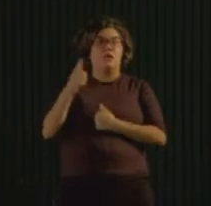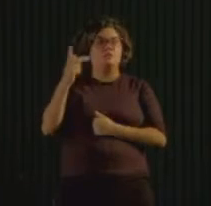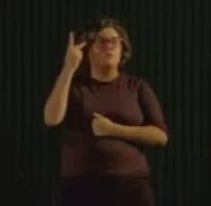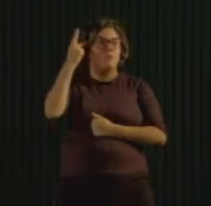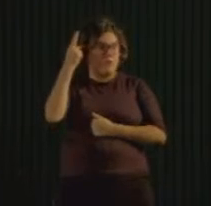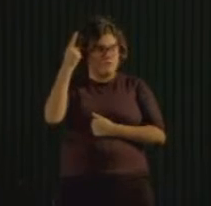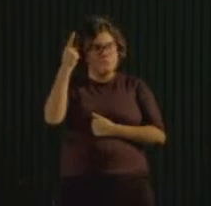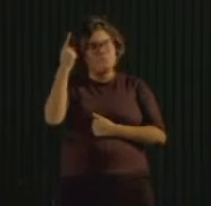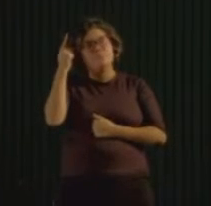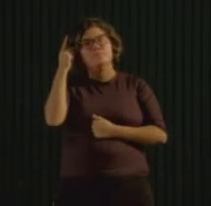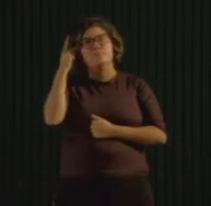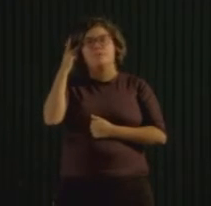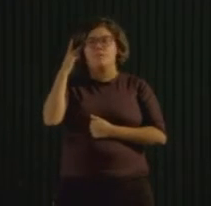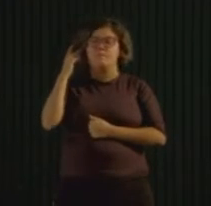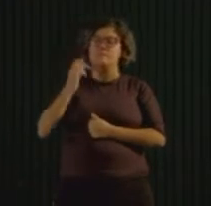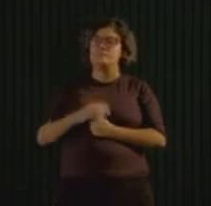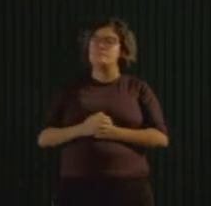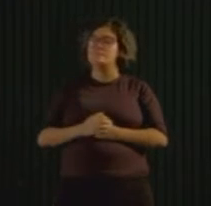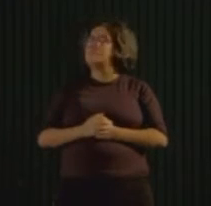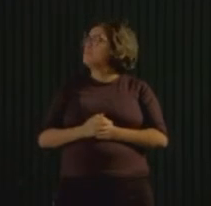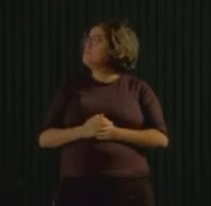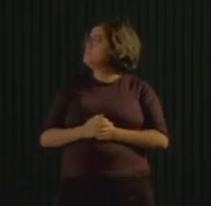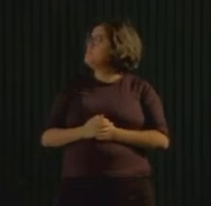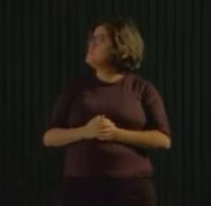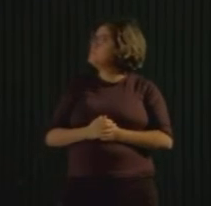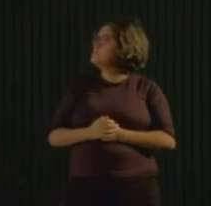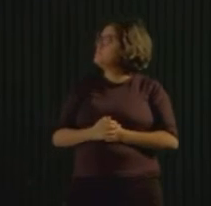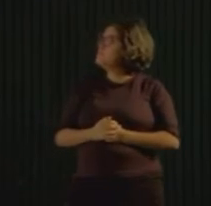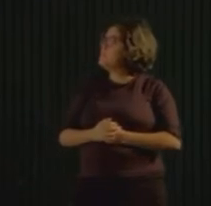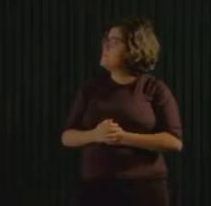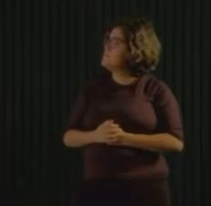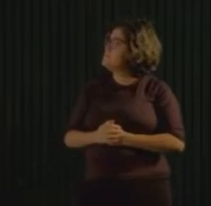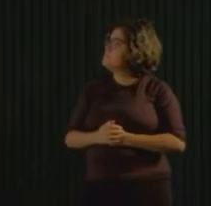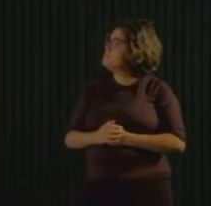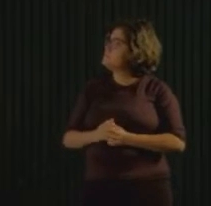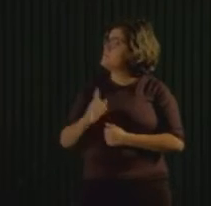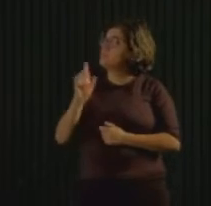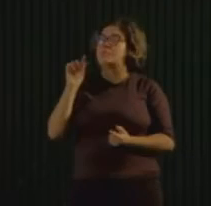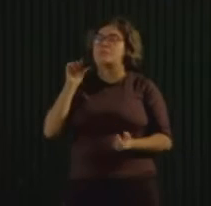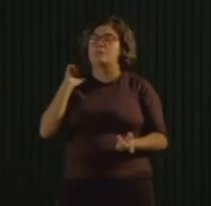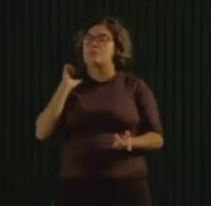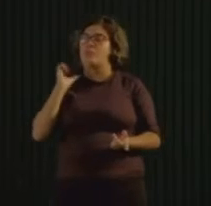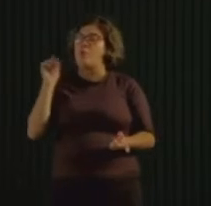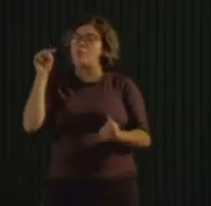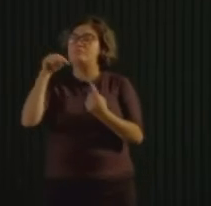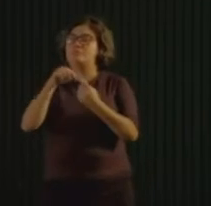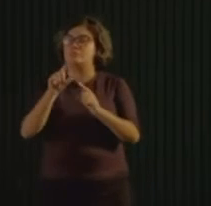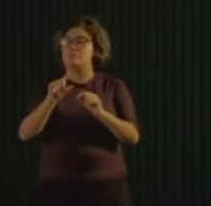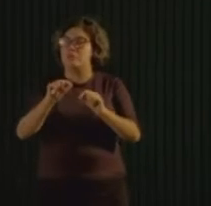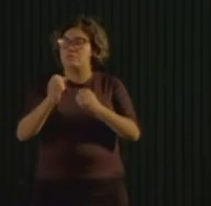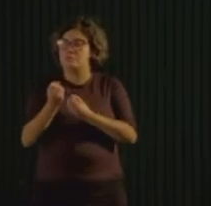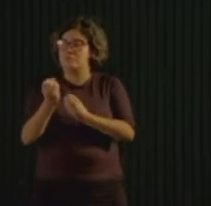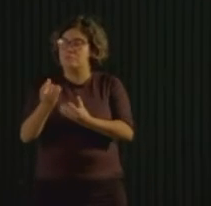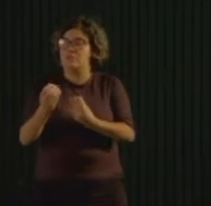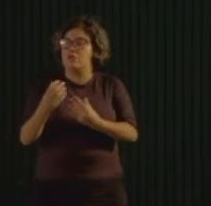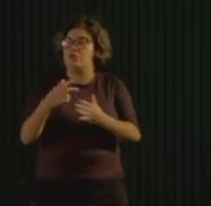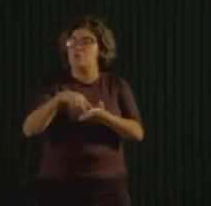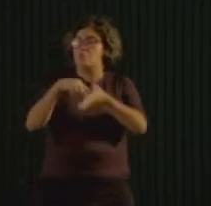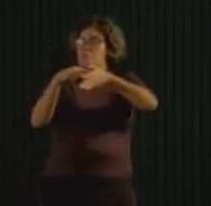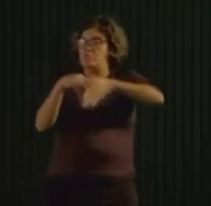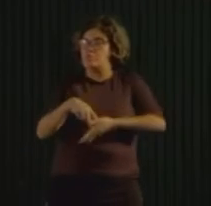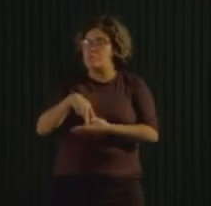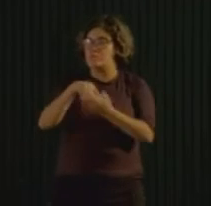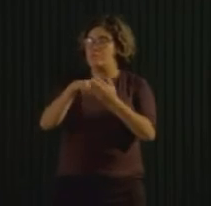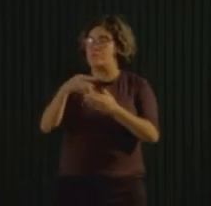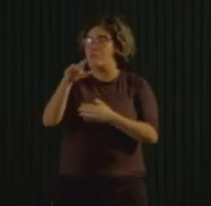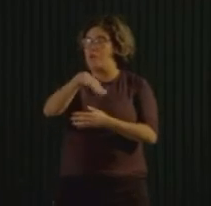da Baixada Santista, na costa paulista. Ela tem como missão empoderar o surfista para